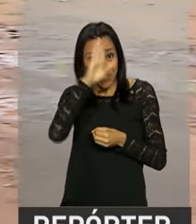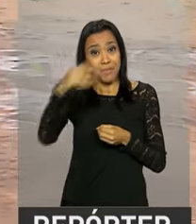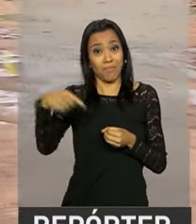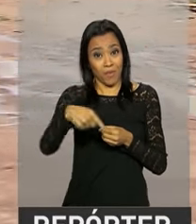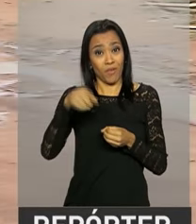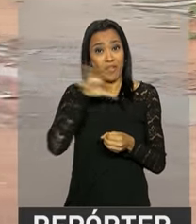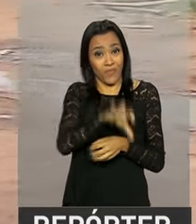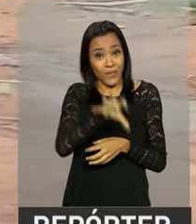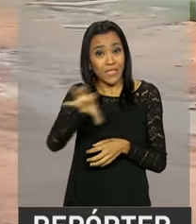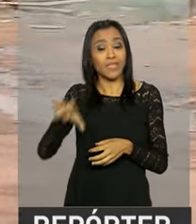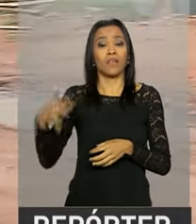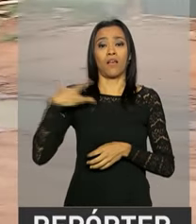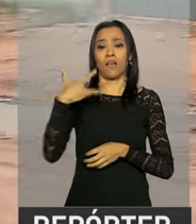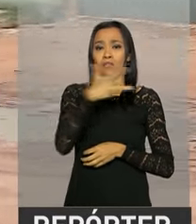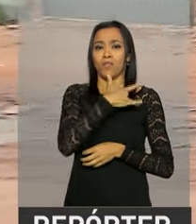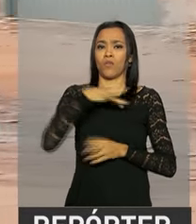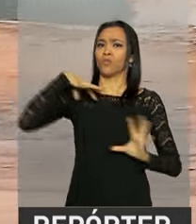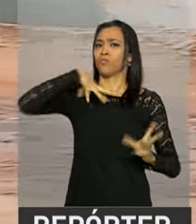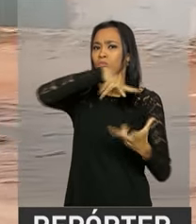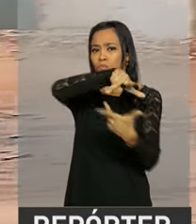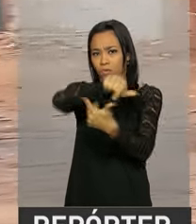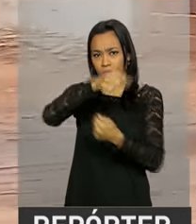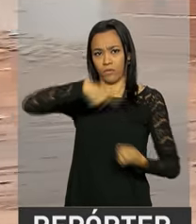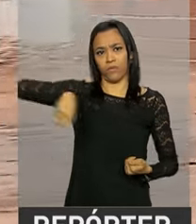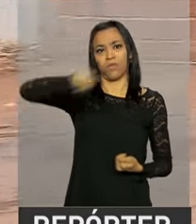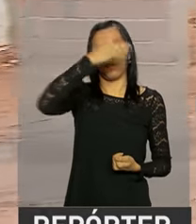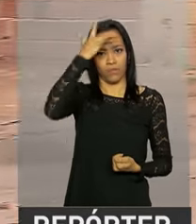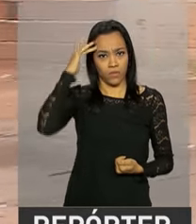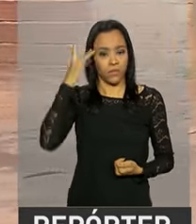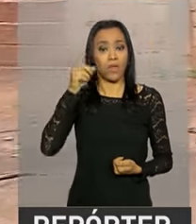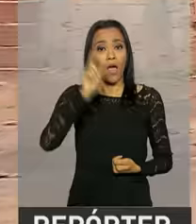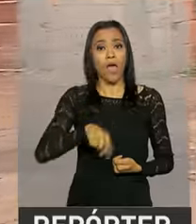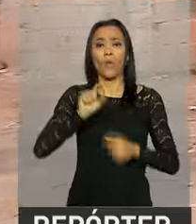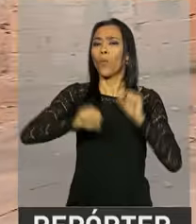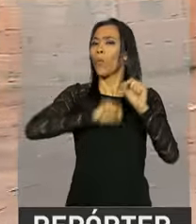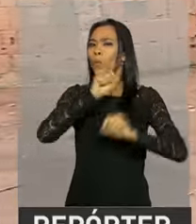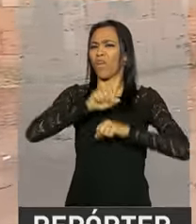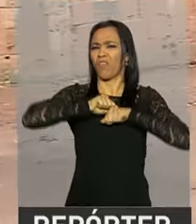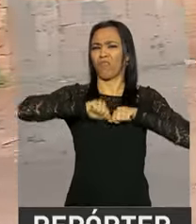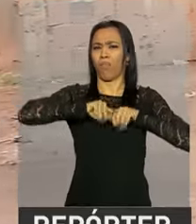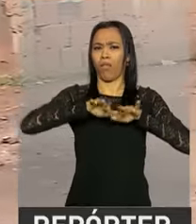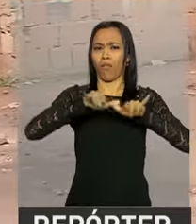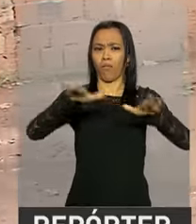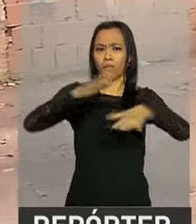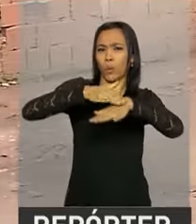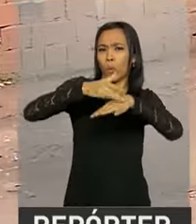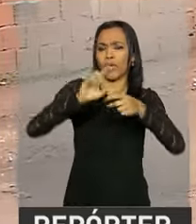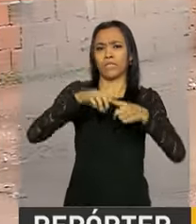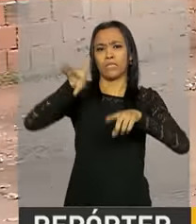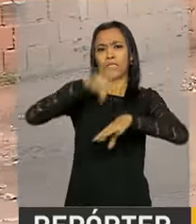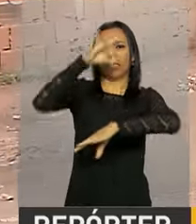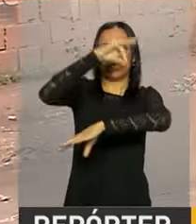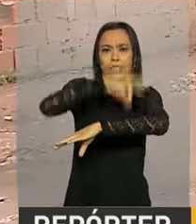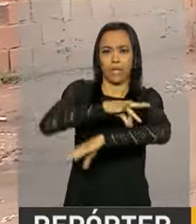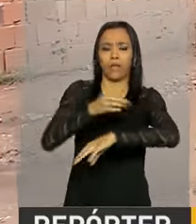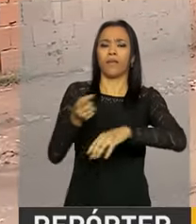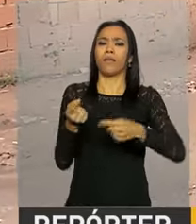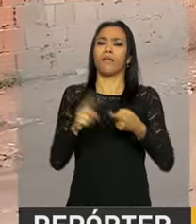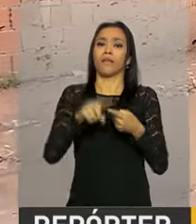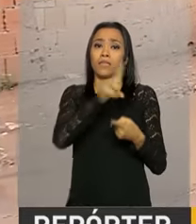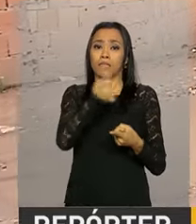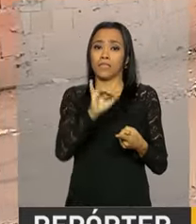afeta a saúde pública mundial está associada à transmissão de uma série de doenças como dengue zica